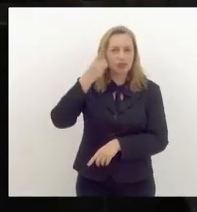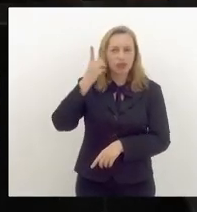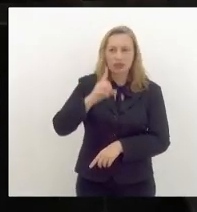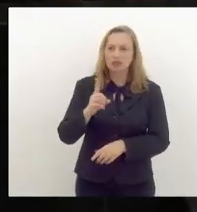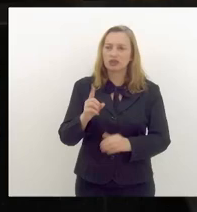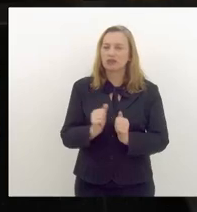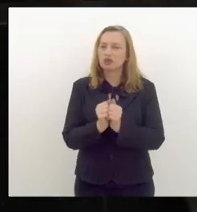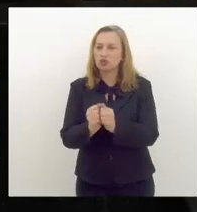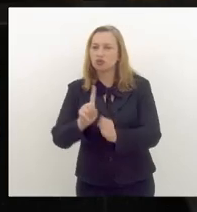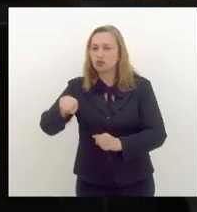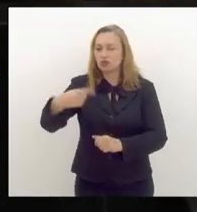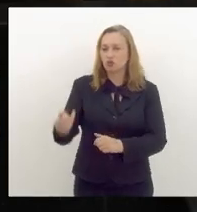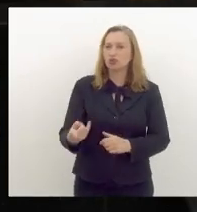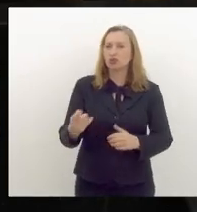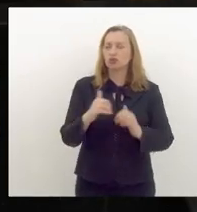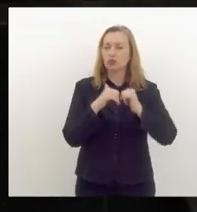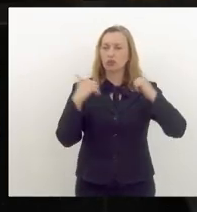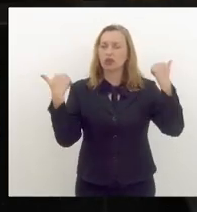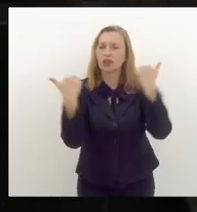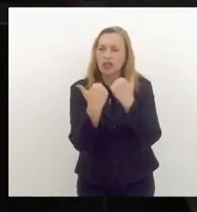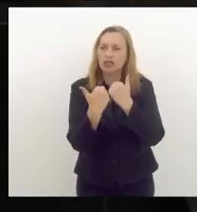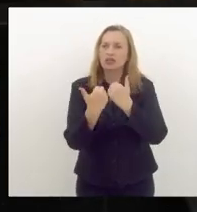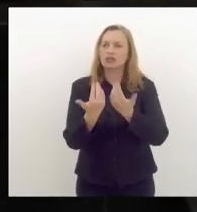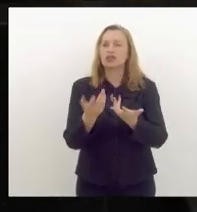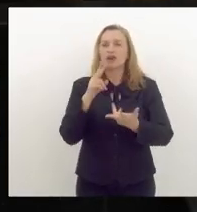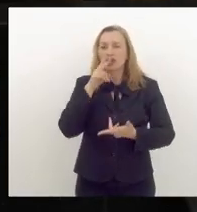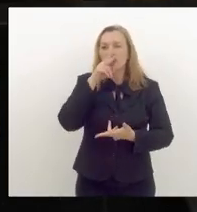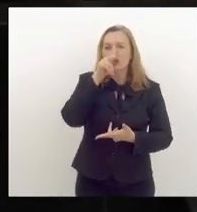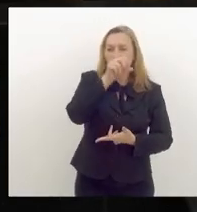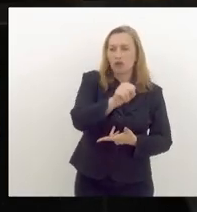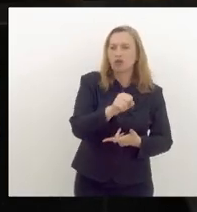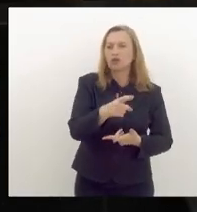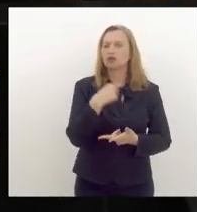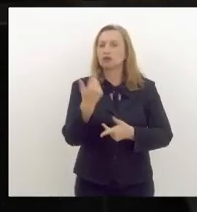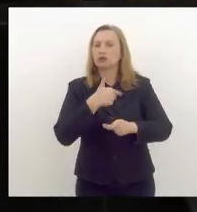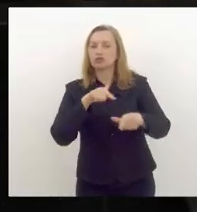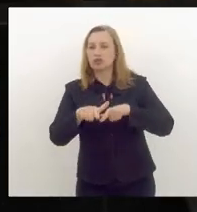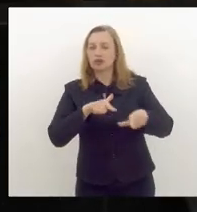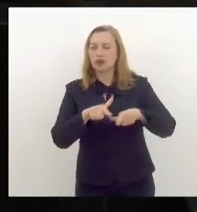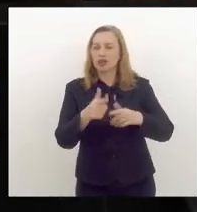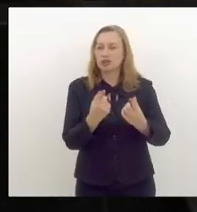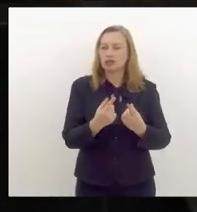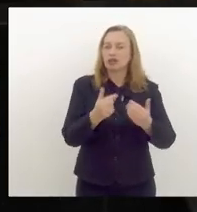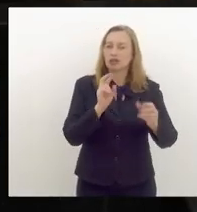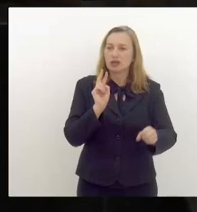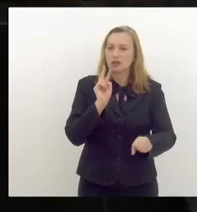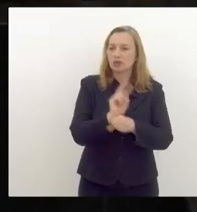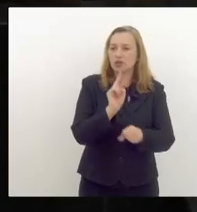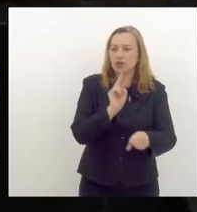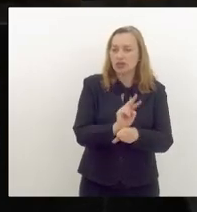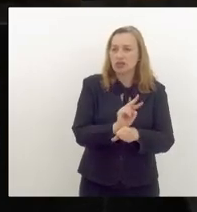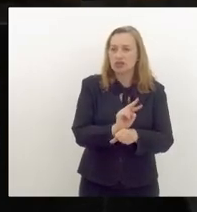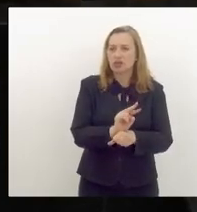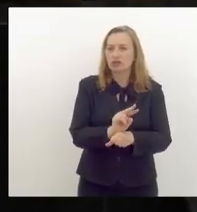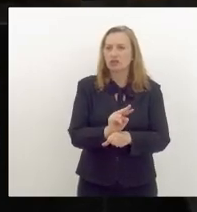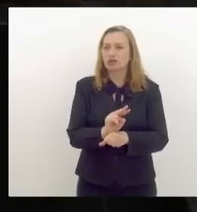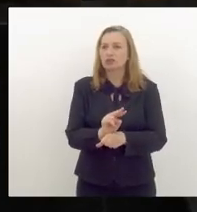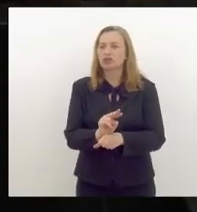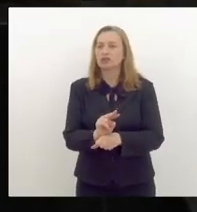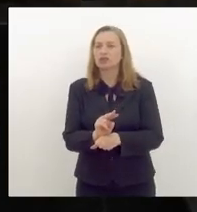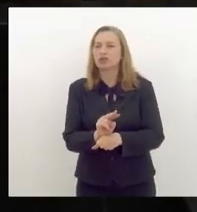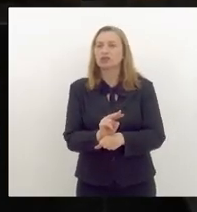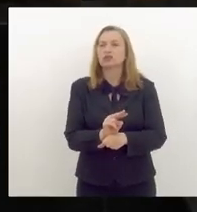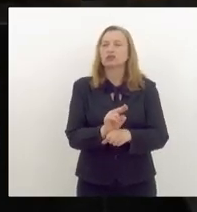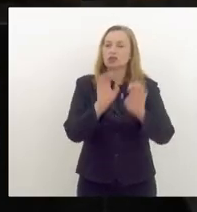no Congresso se fez presente porque é forte atuação da nossa frente na defesa dos princípios da